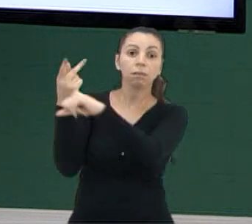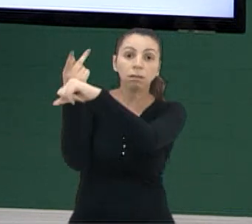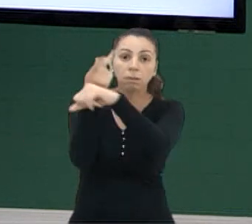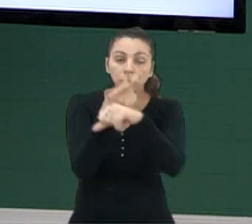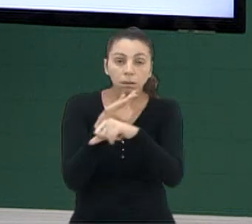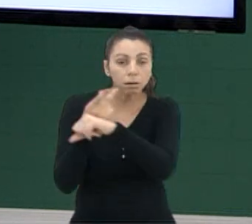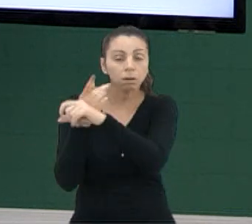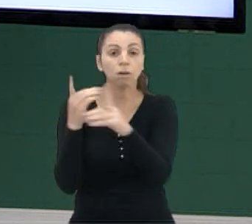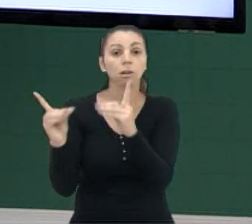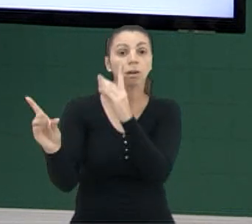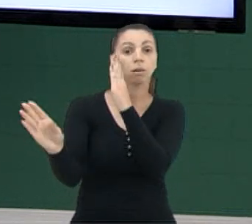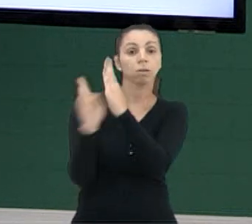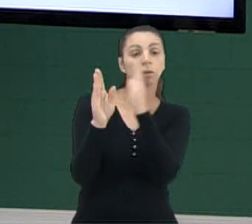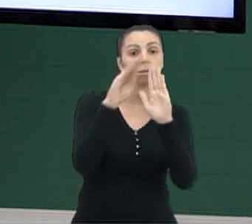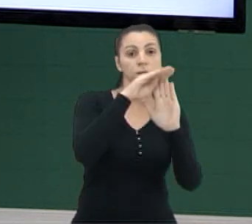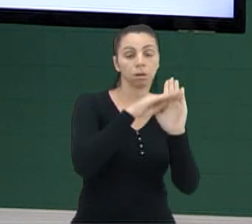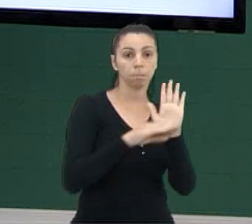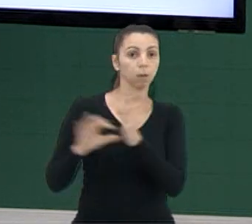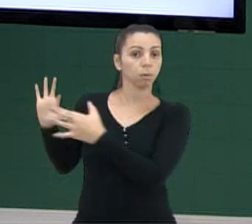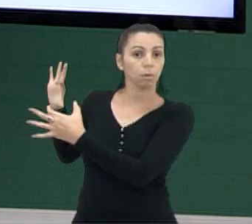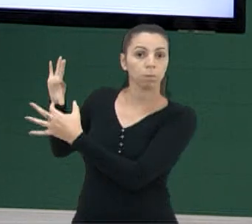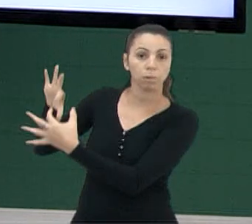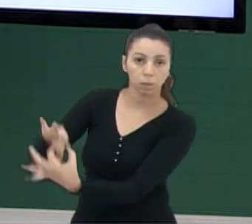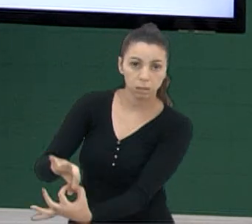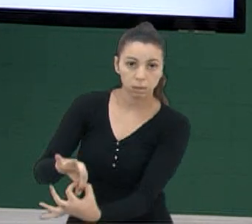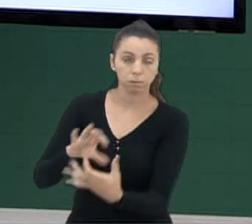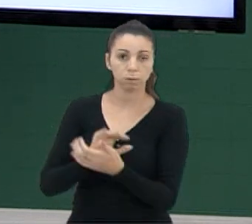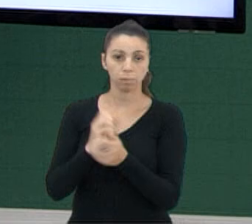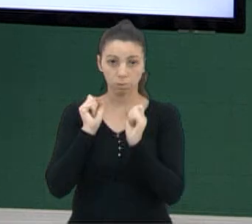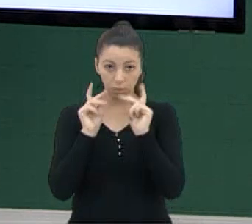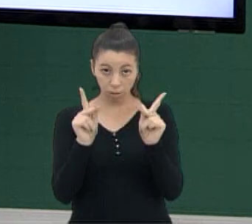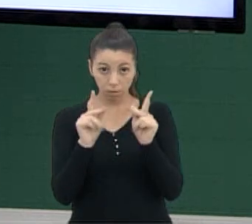localizem os elementos coesivos, certo?